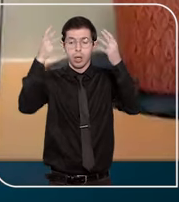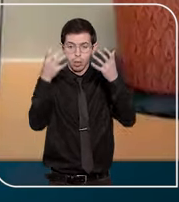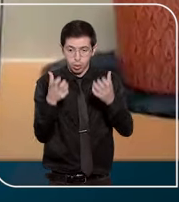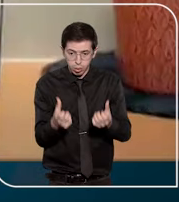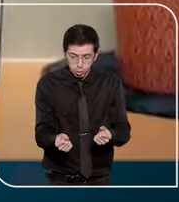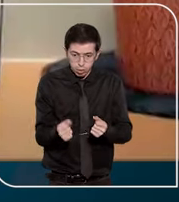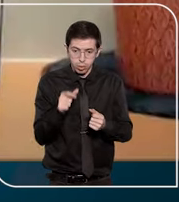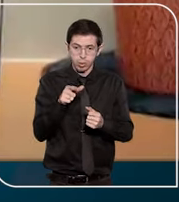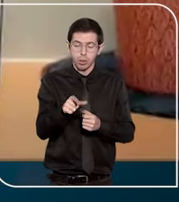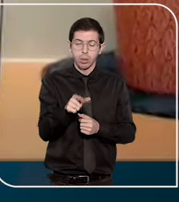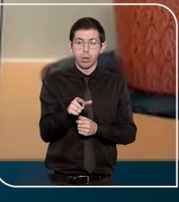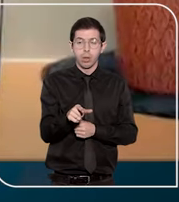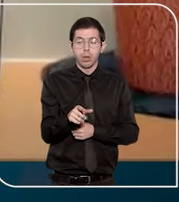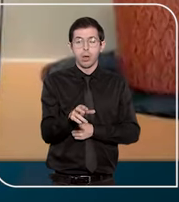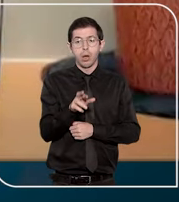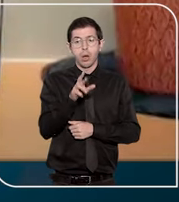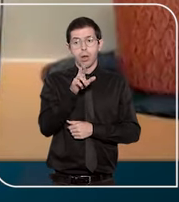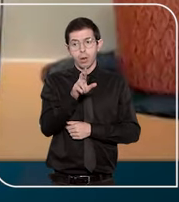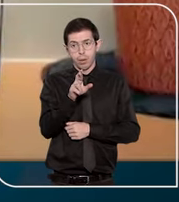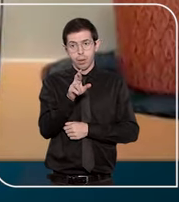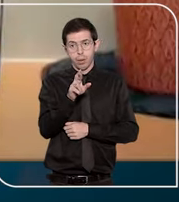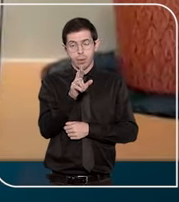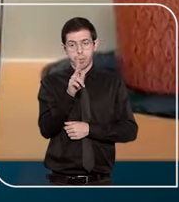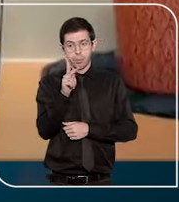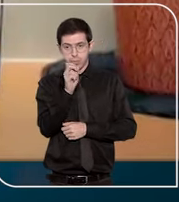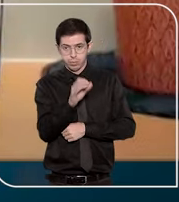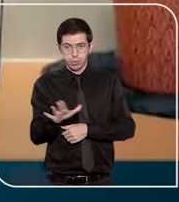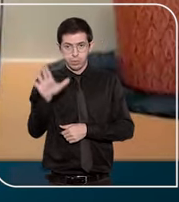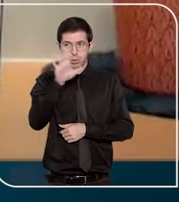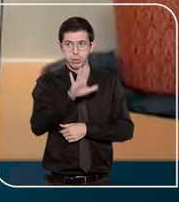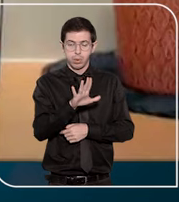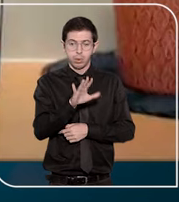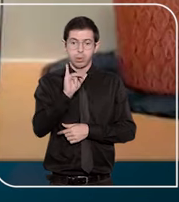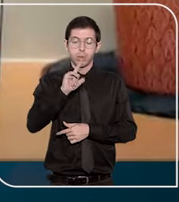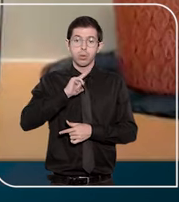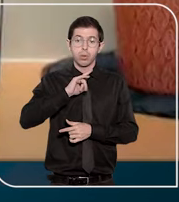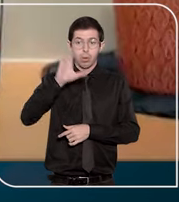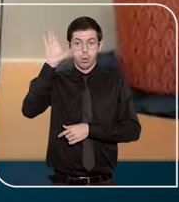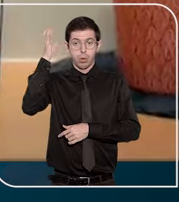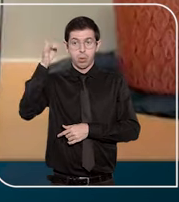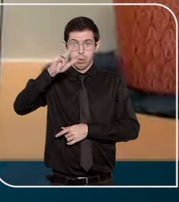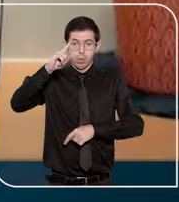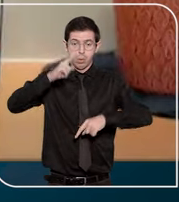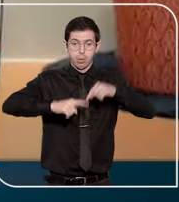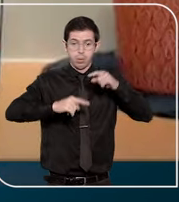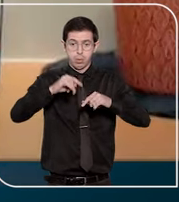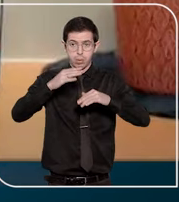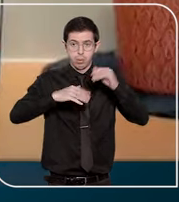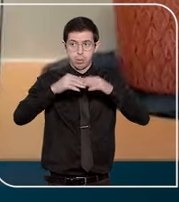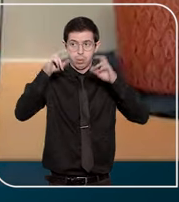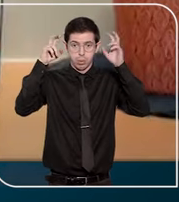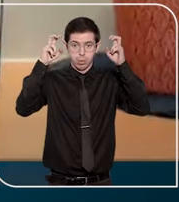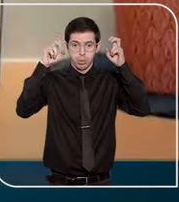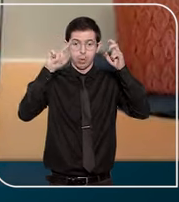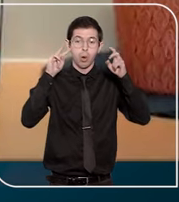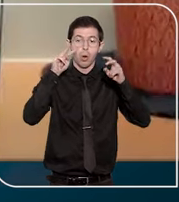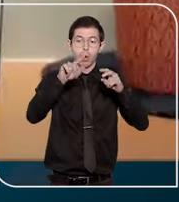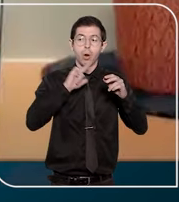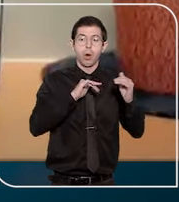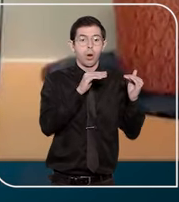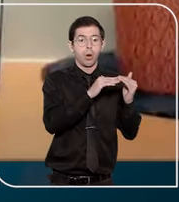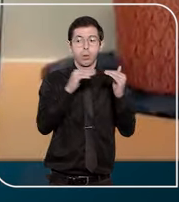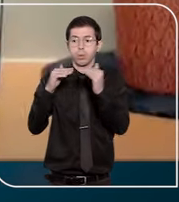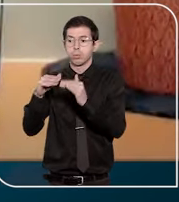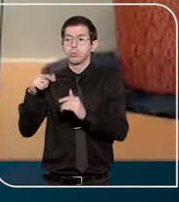você bem frisou, e quando ele julgou o mérito da matéria, ele falou o seguinte: olha, o acórdão tem que ter uma